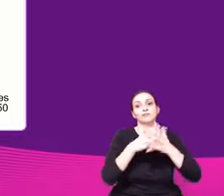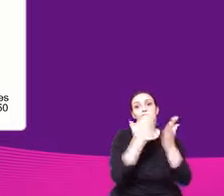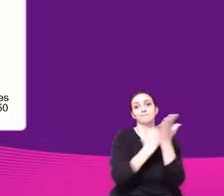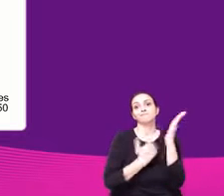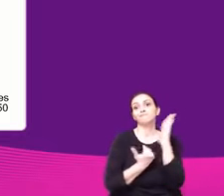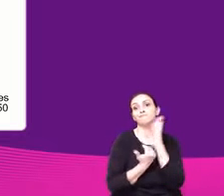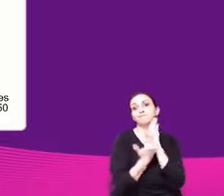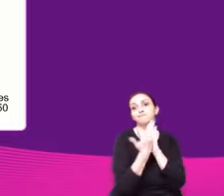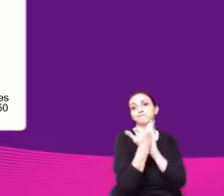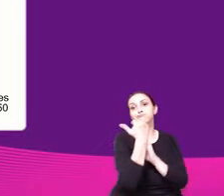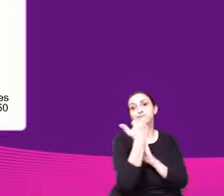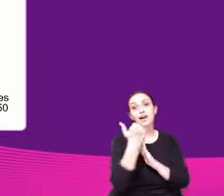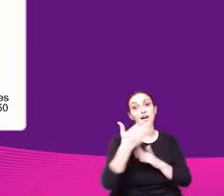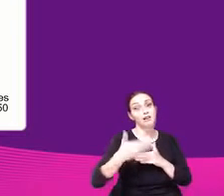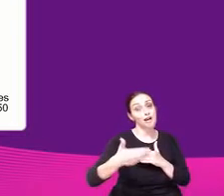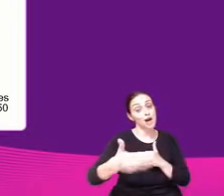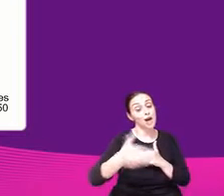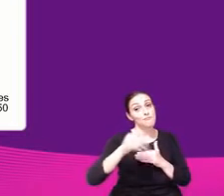referência para uma rede